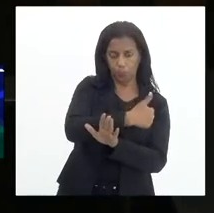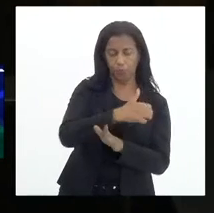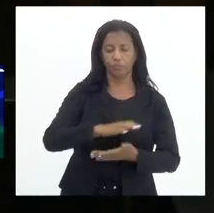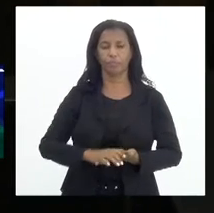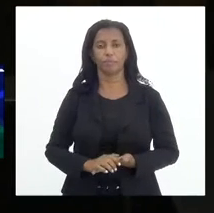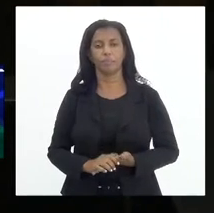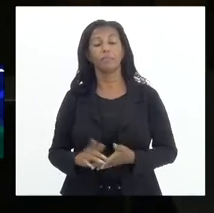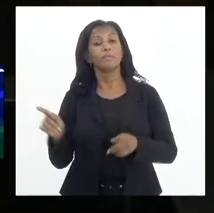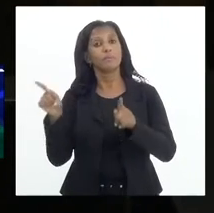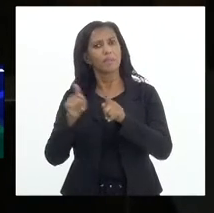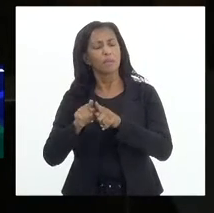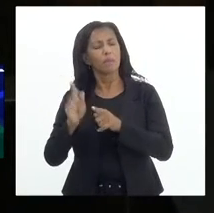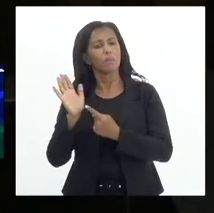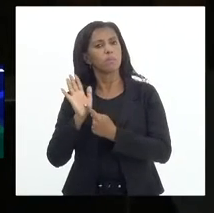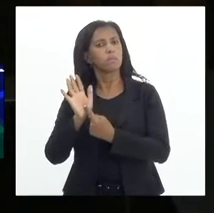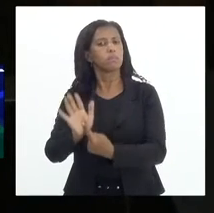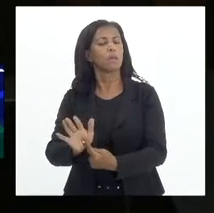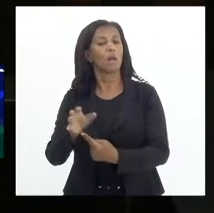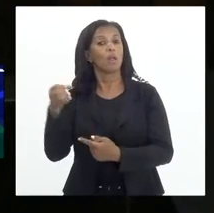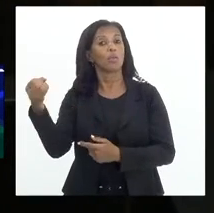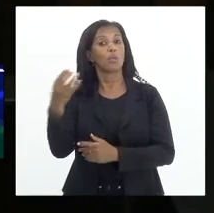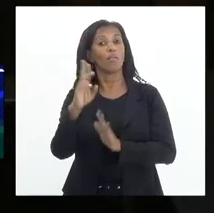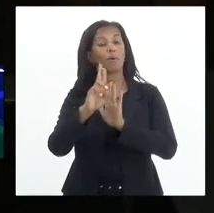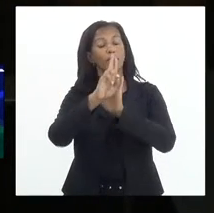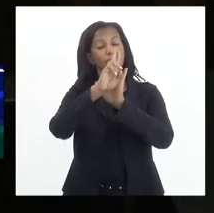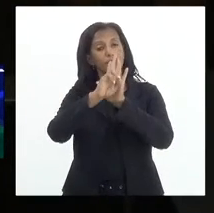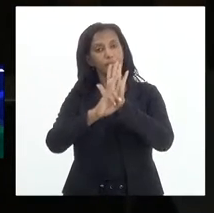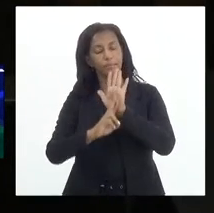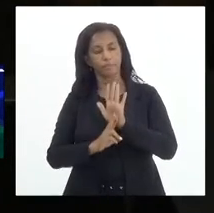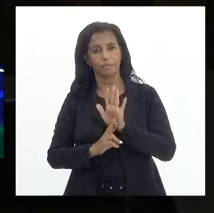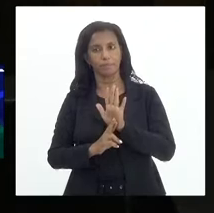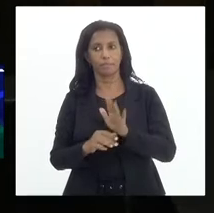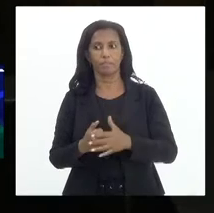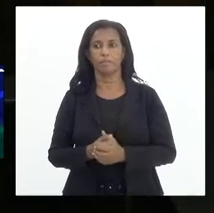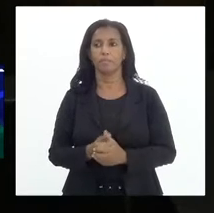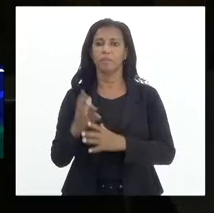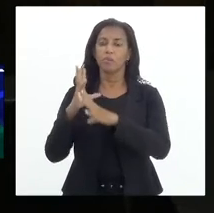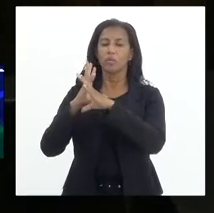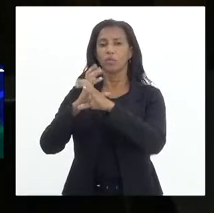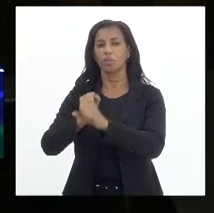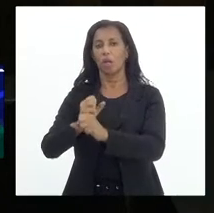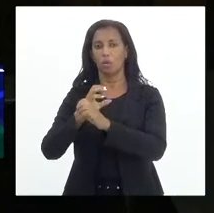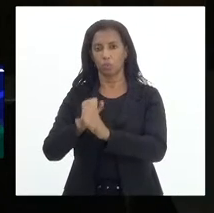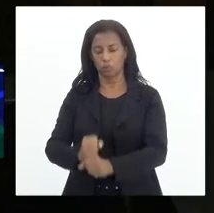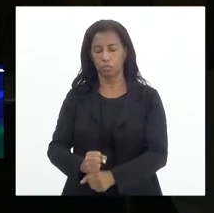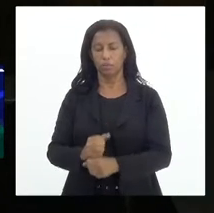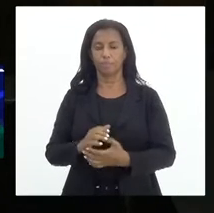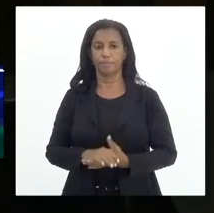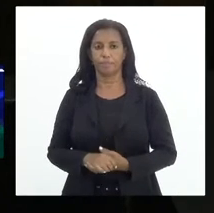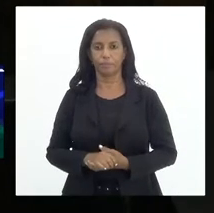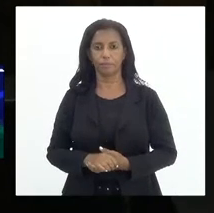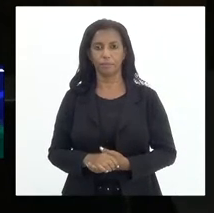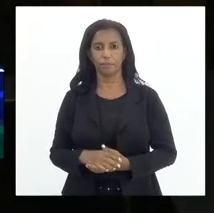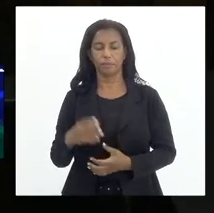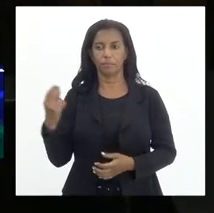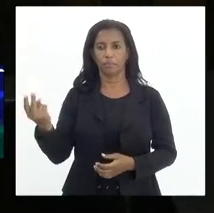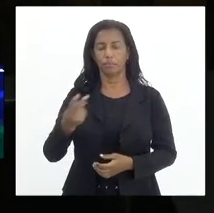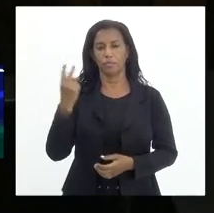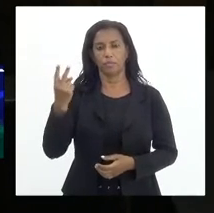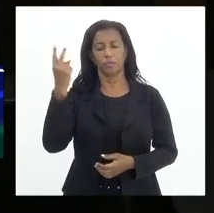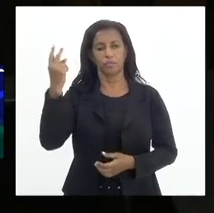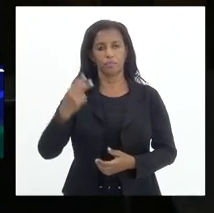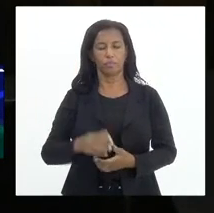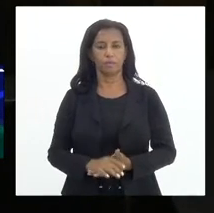claro uma nova regra de cálculo do preço do